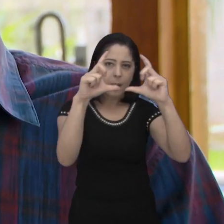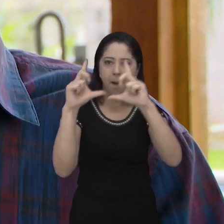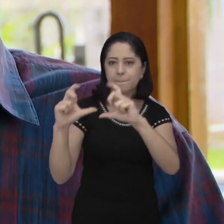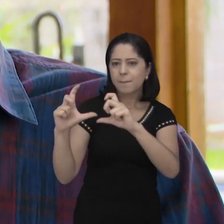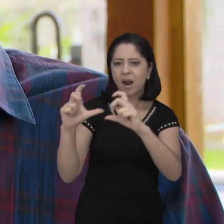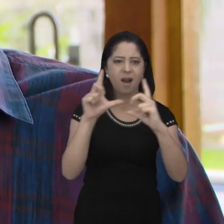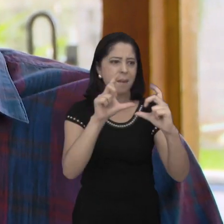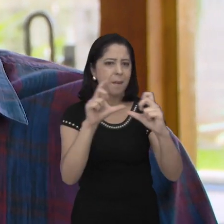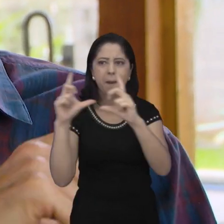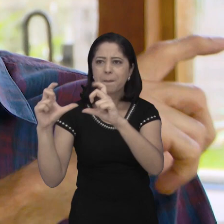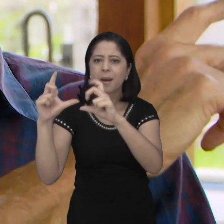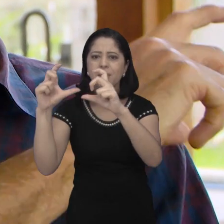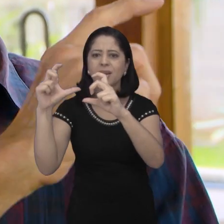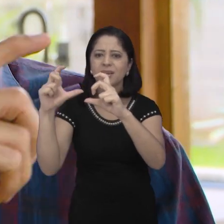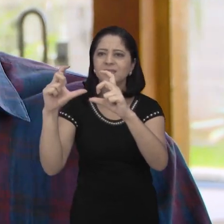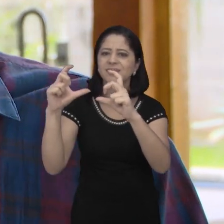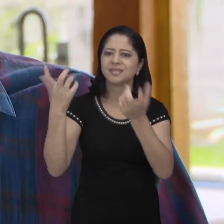fotografando